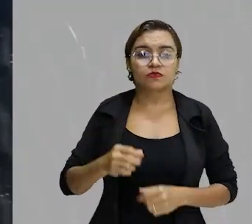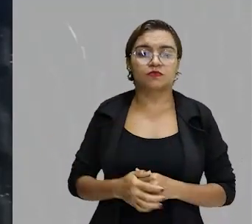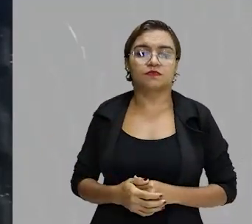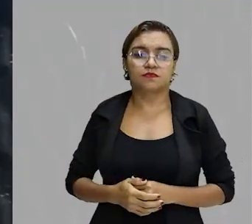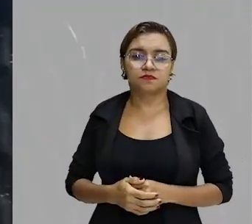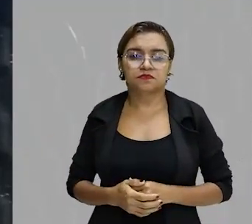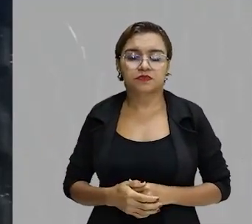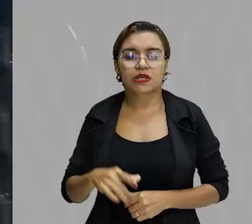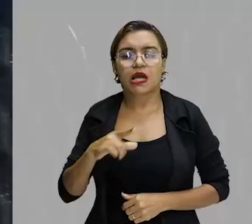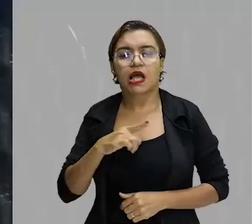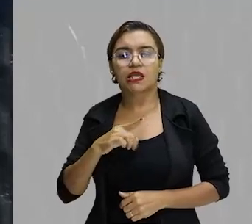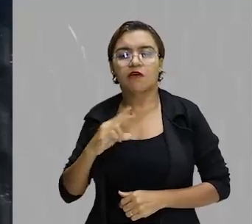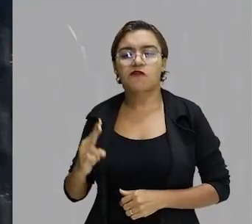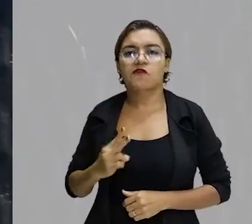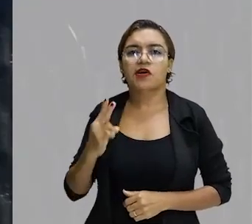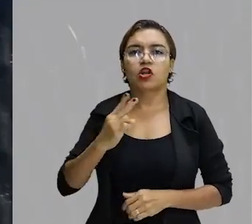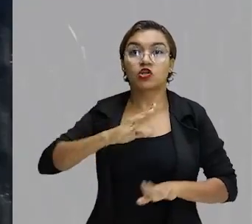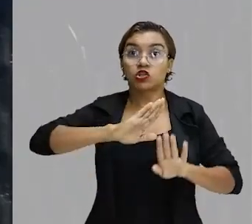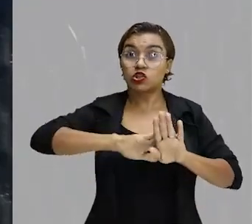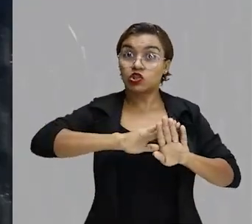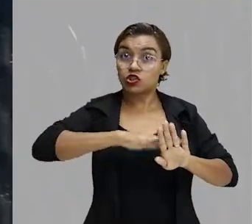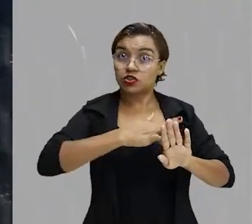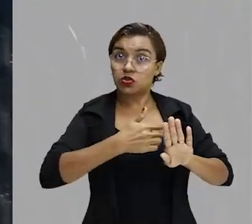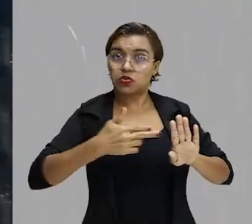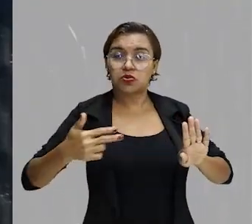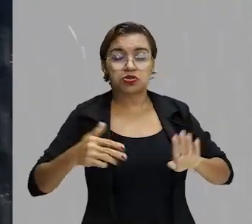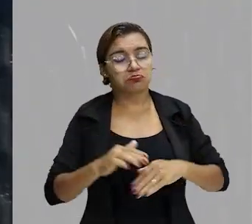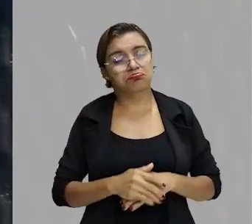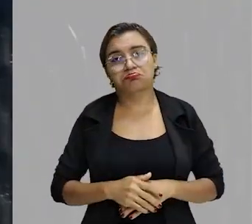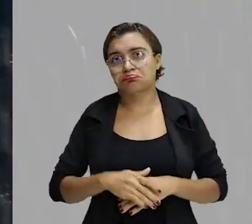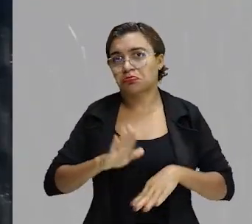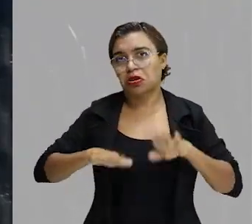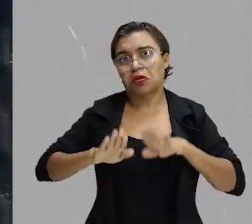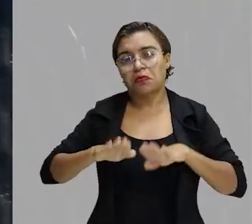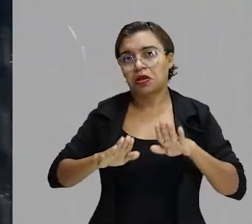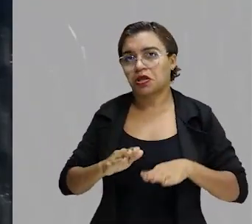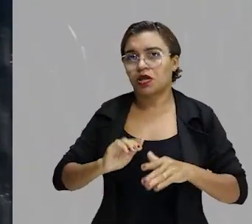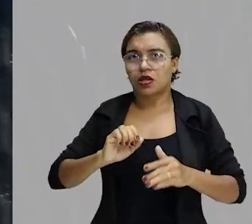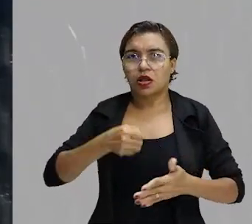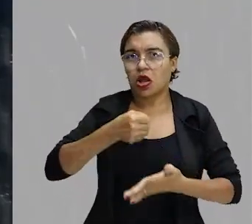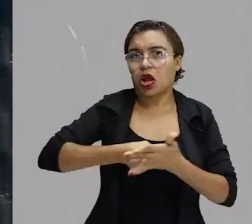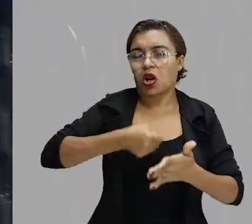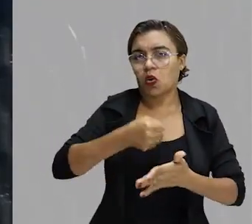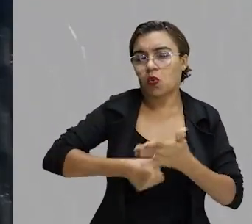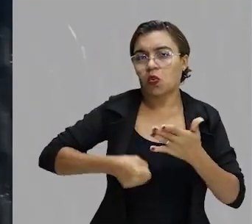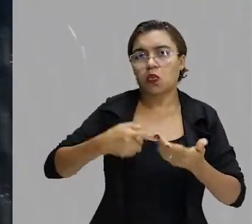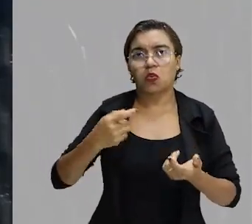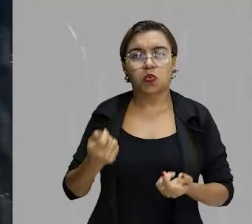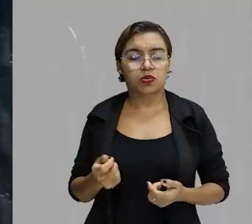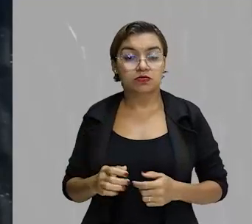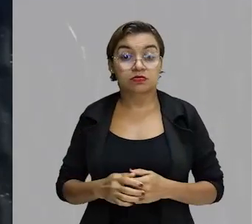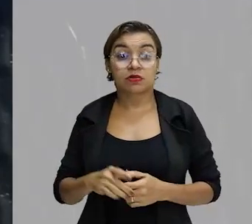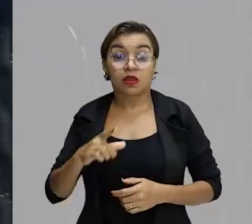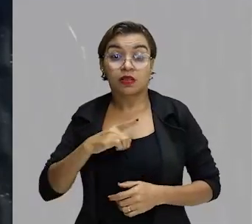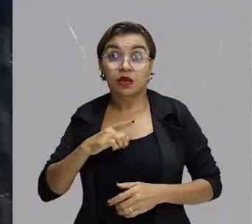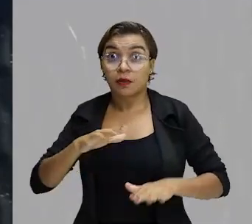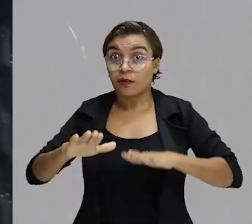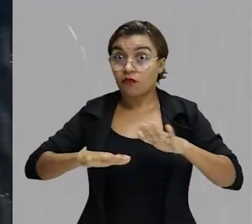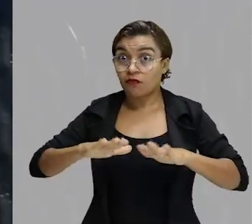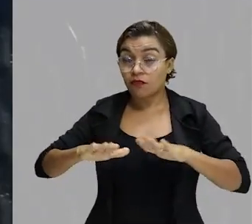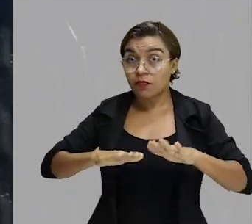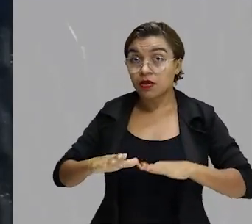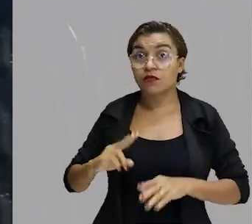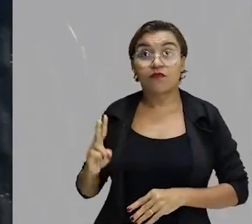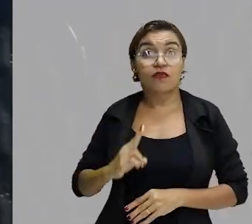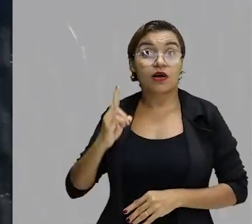guiado por determinados valores e ideologias. Independente da luta, da causa, da bandeira, o movimento tem valores e